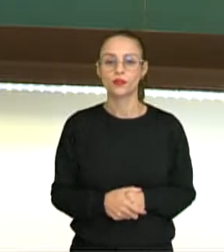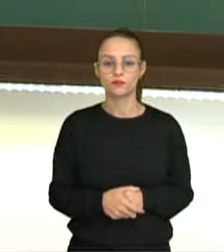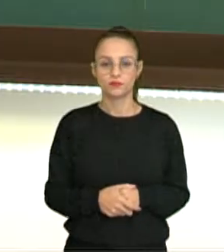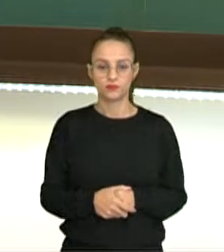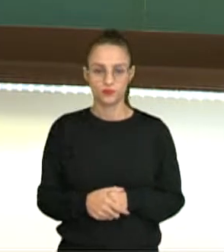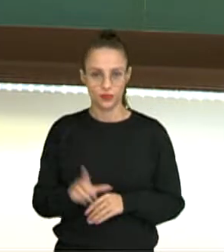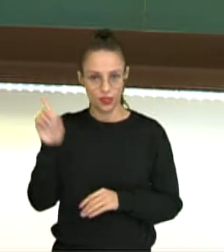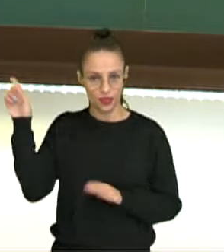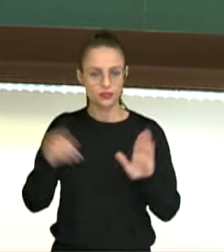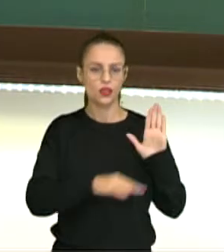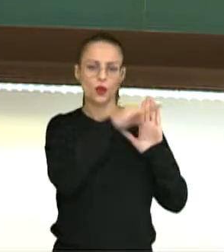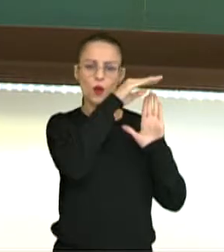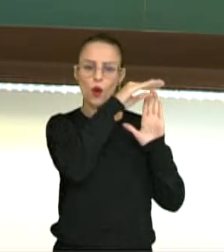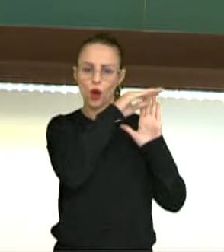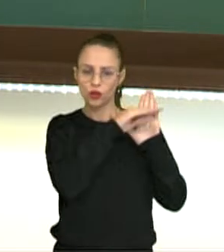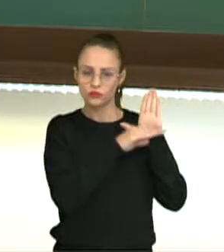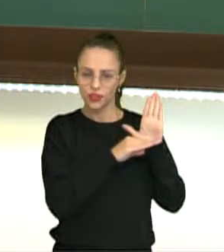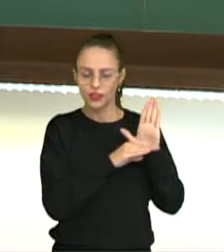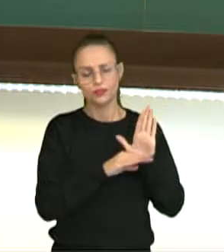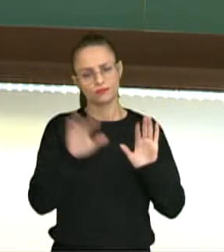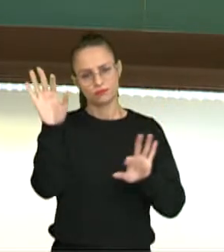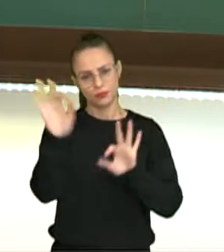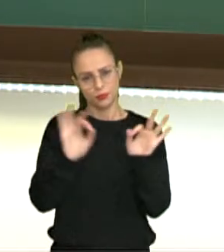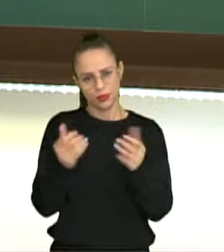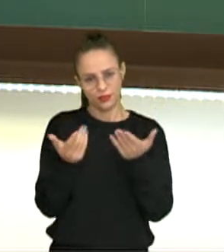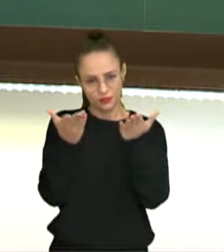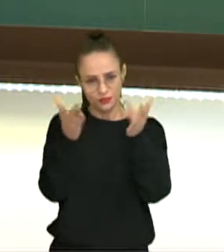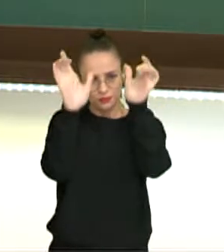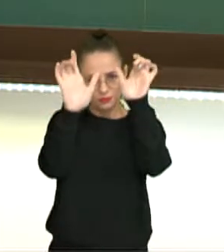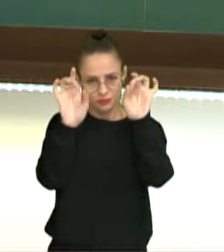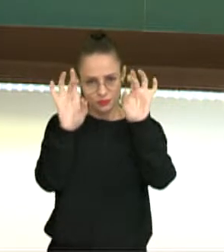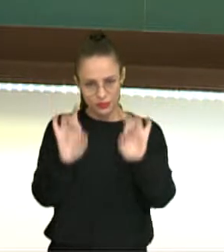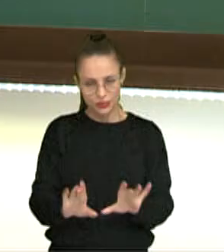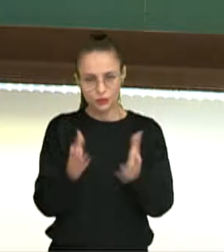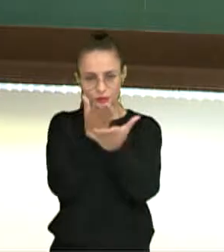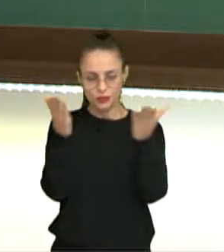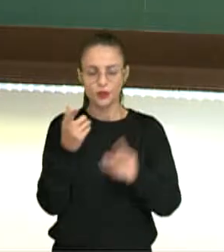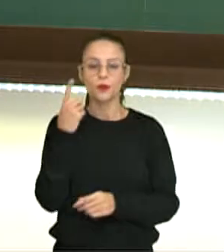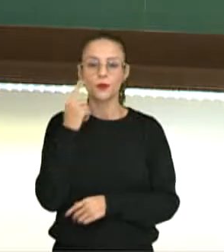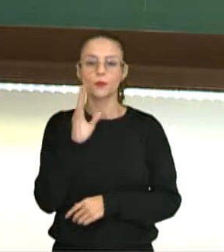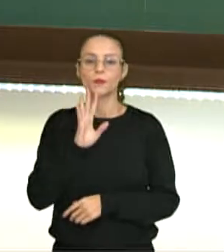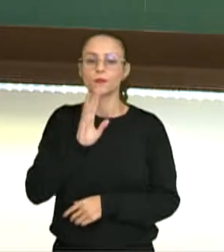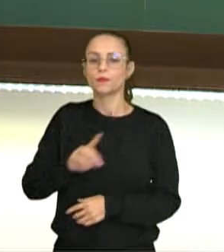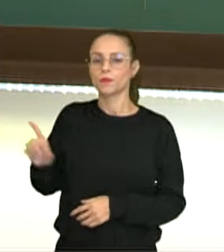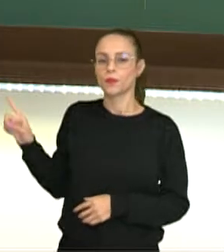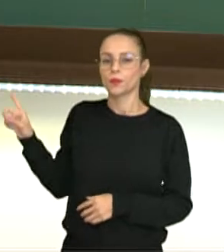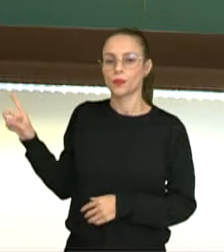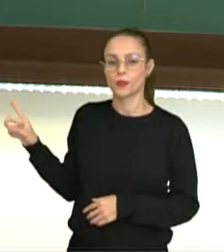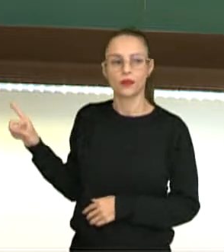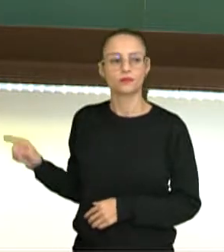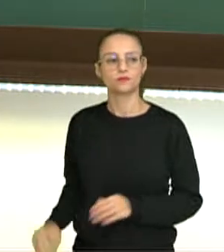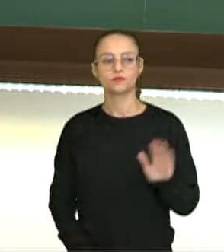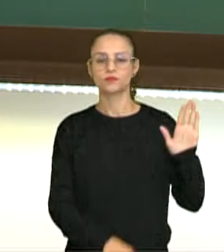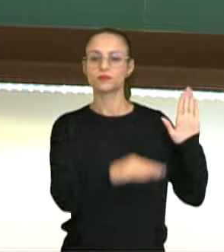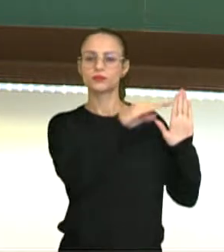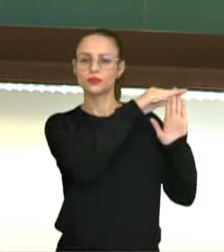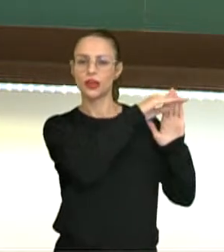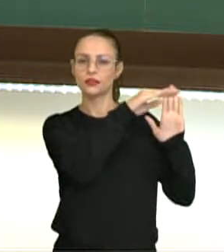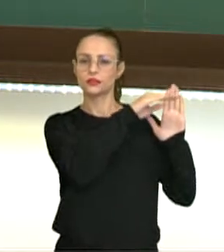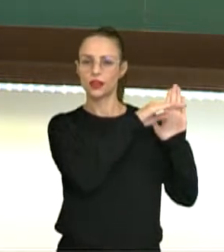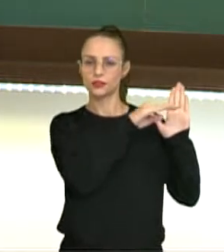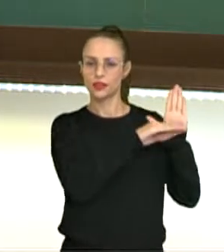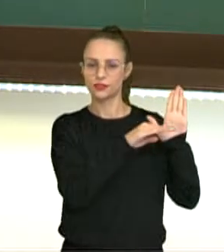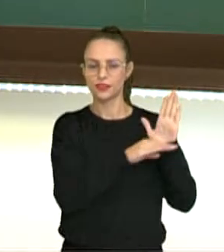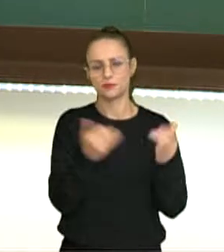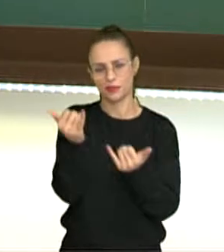Esse roteiro foi preparado exclusivamente para você. Olha que bacana. Então, eu coloquei em tópicos, já para fazer uma